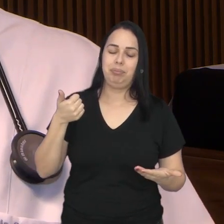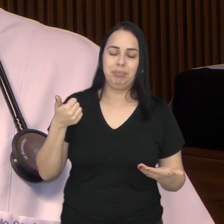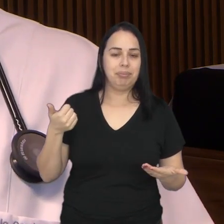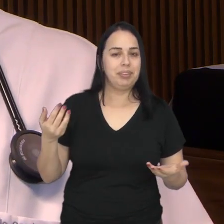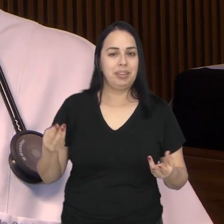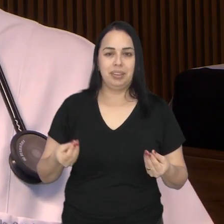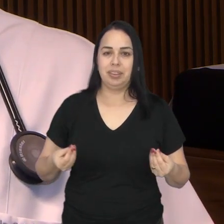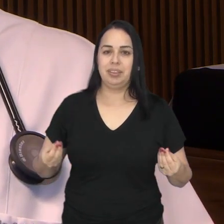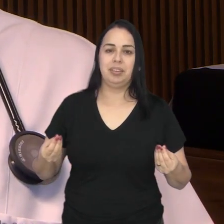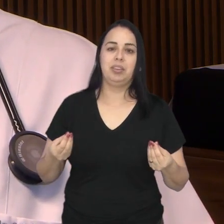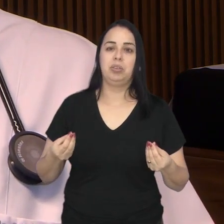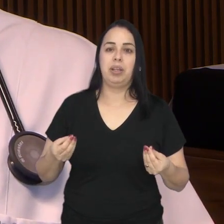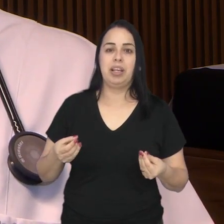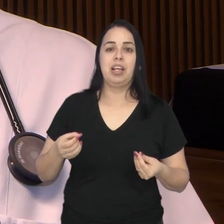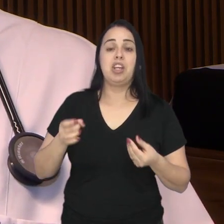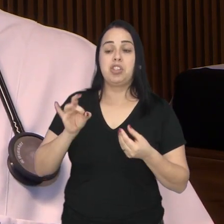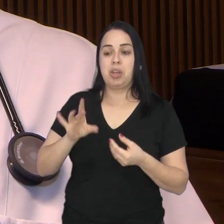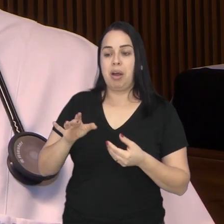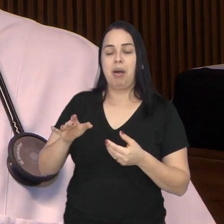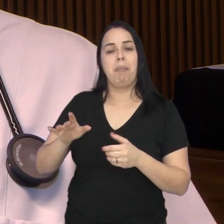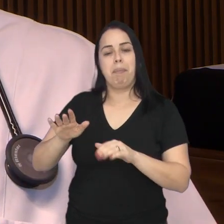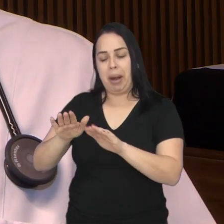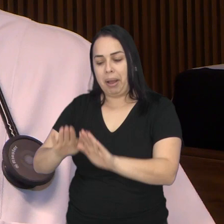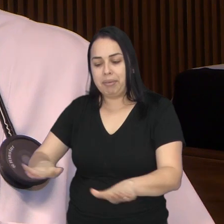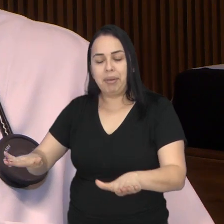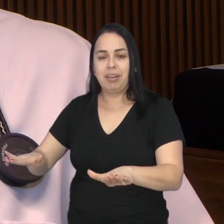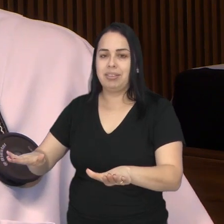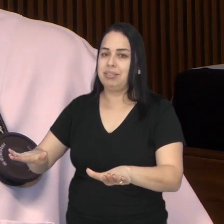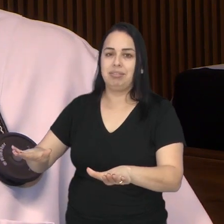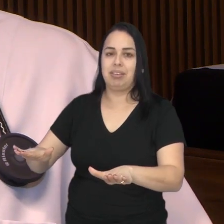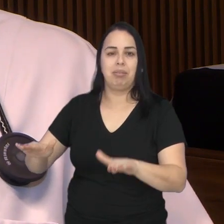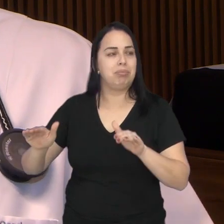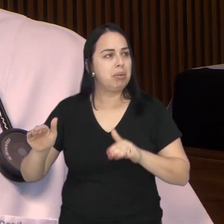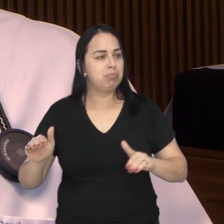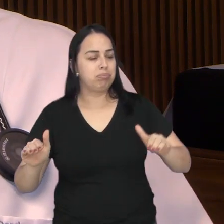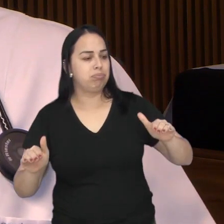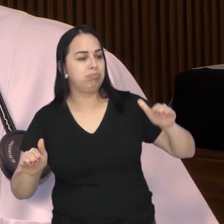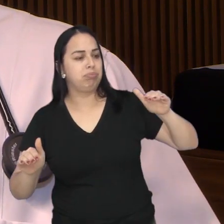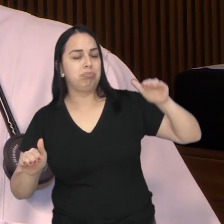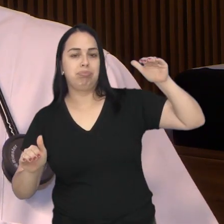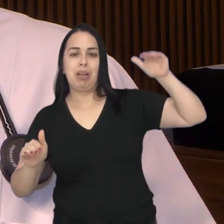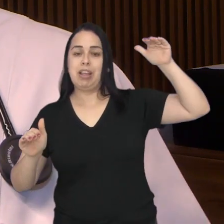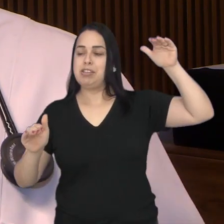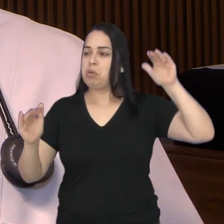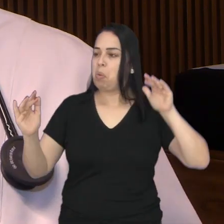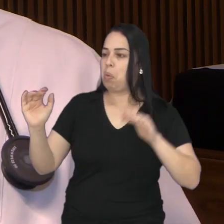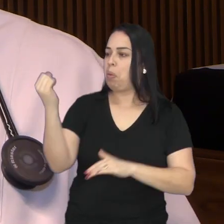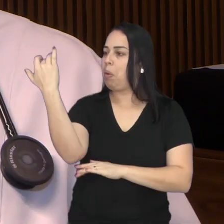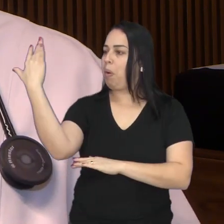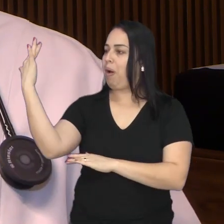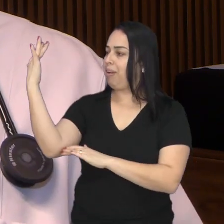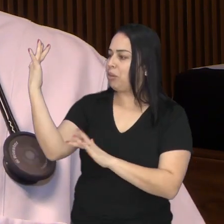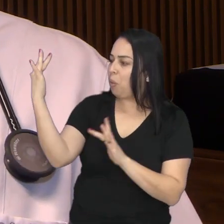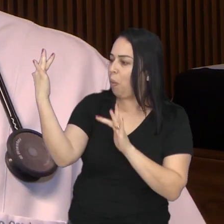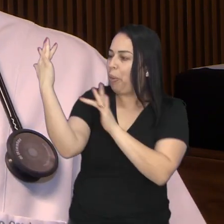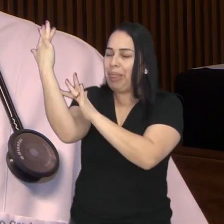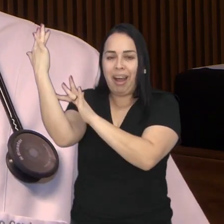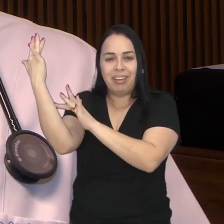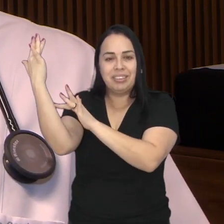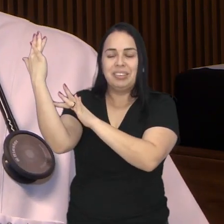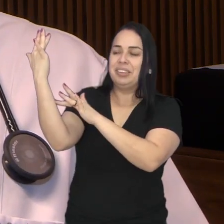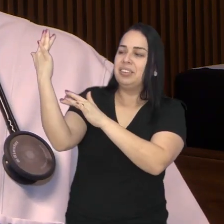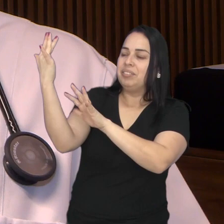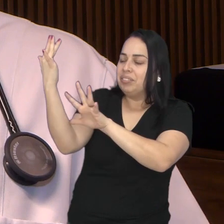crianças. Isso não é exclusivo da classe pediátrica, todas as classes etárias irão se beneficiar com